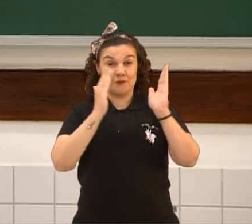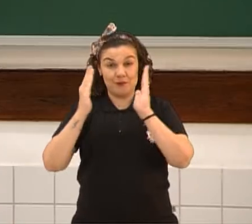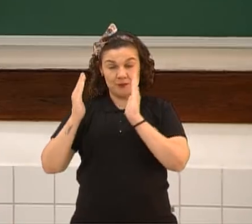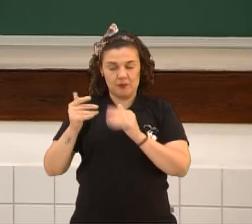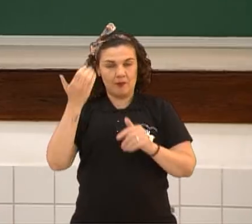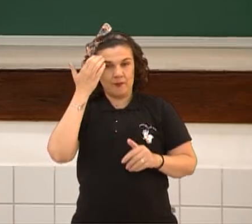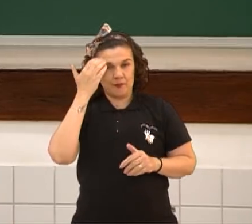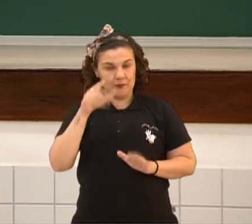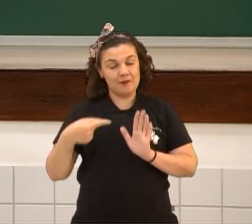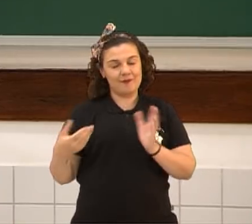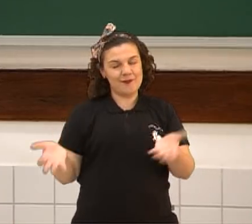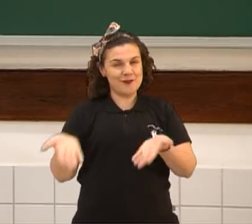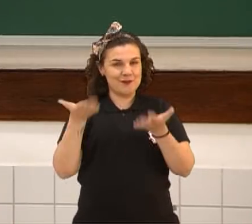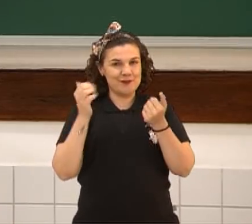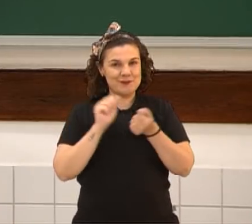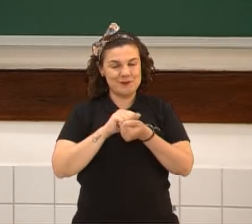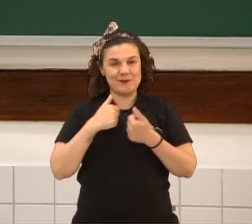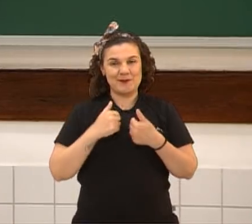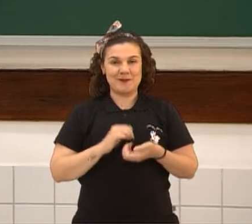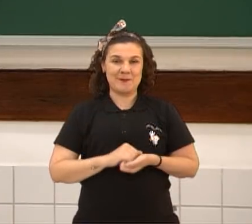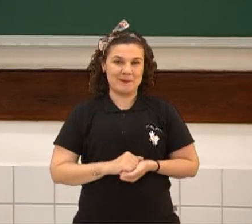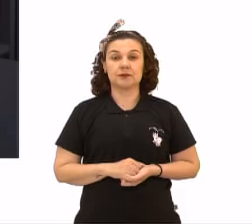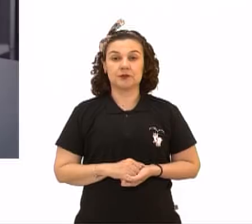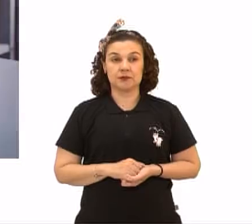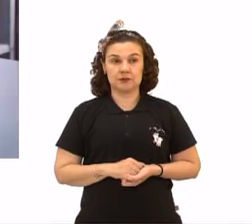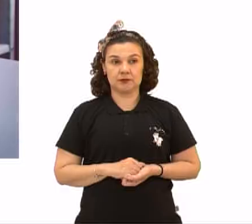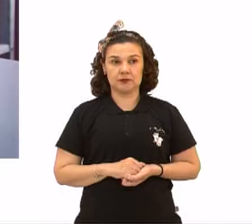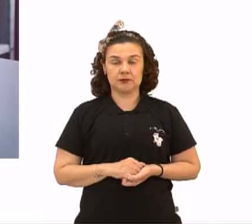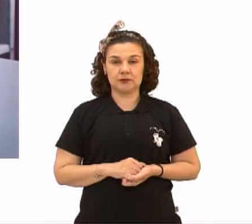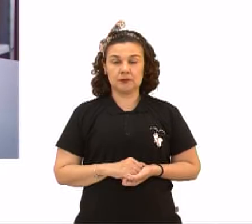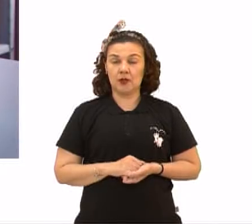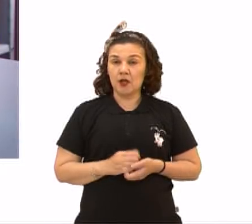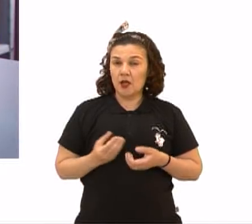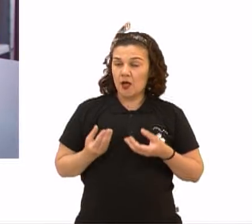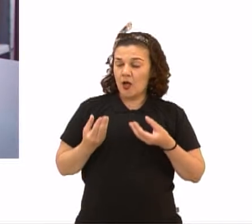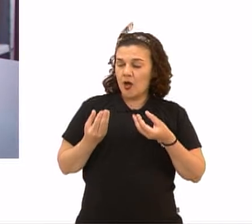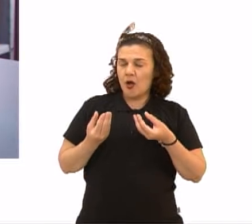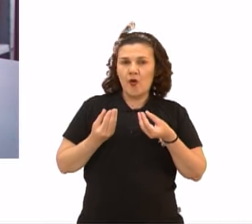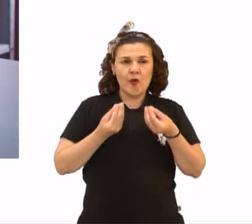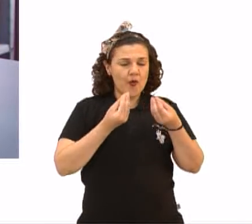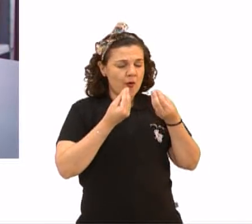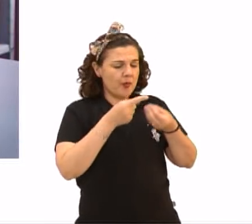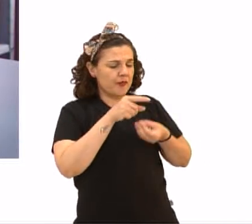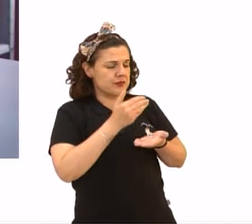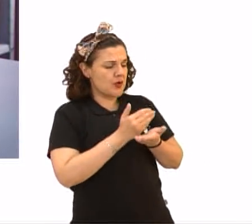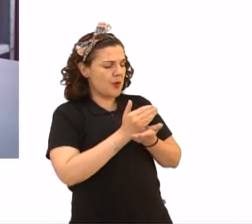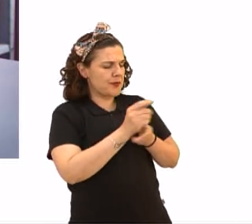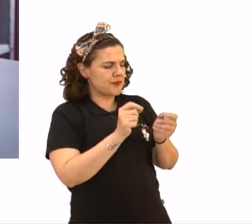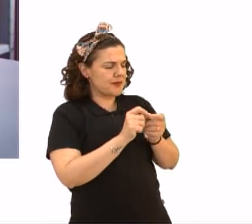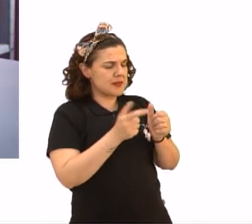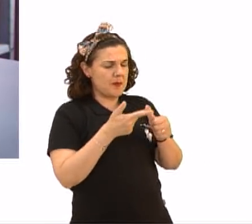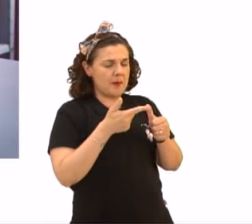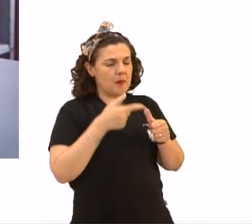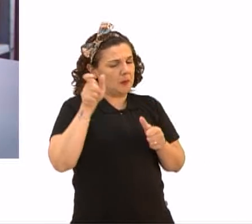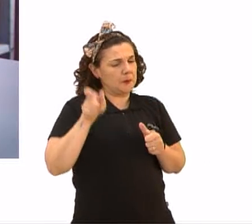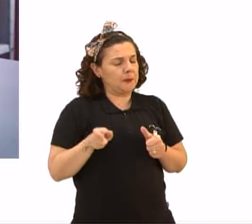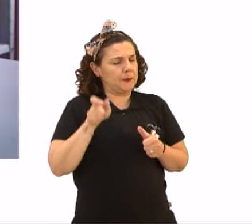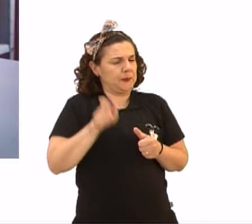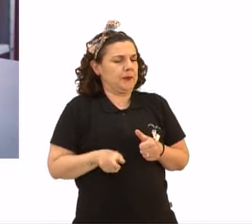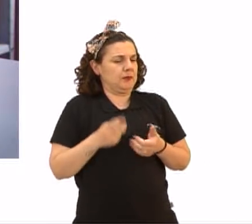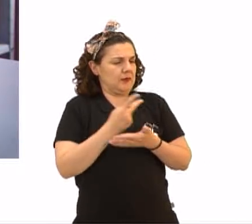acompanhe comigo mais esse vídeo. Como você começou a fazer seus primeiros personagens? Como que foi esse primeiro contato